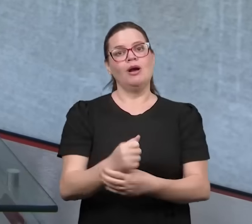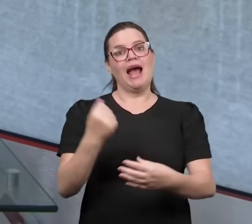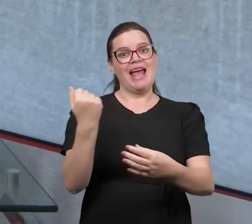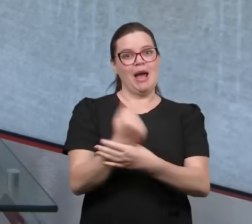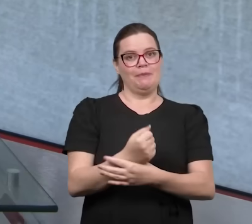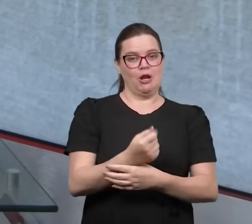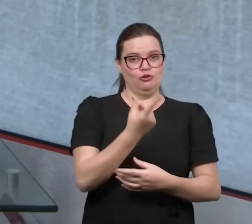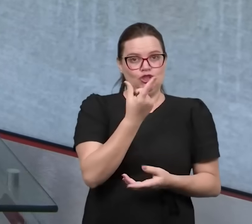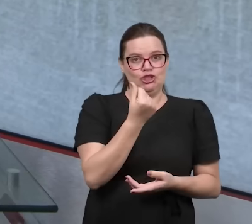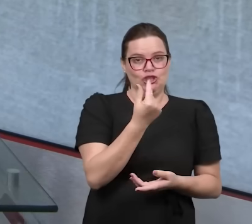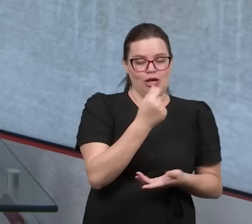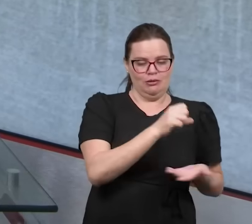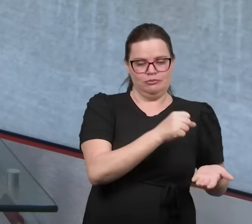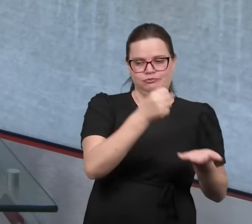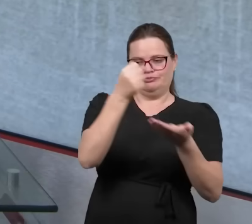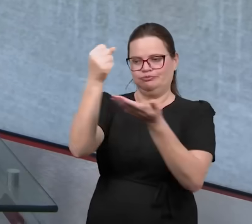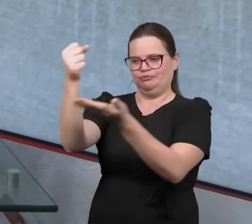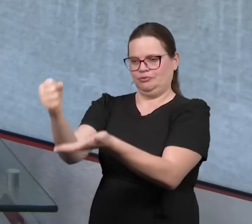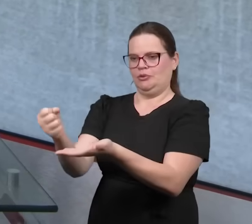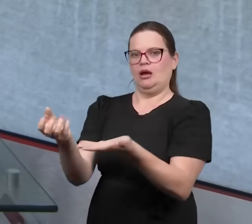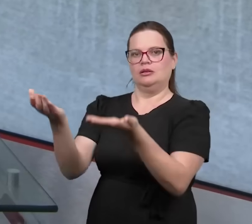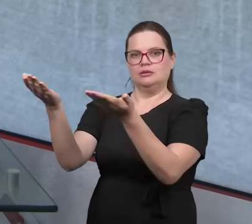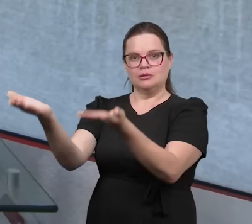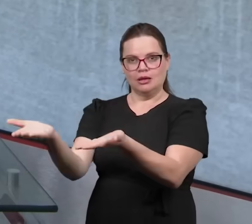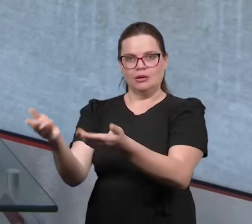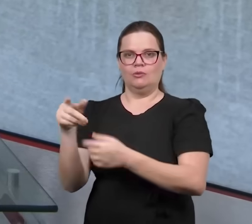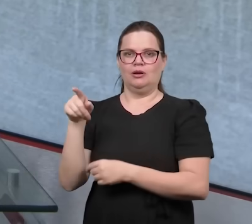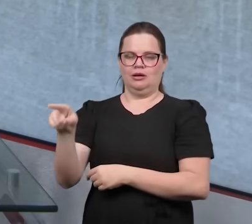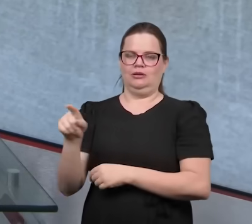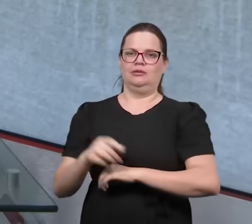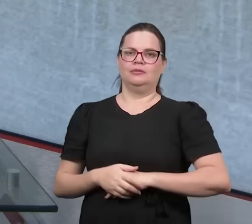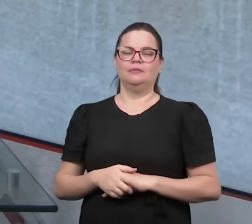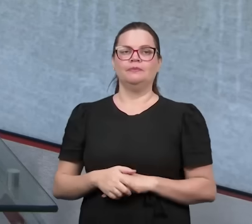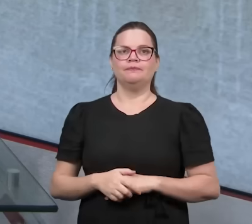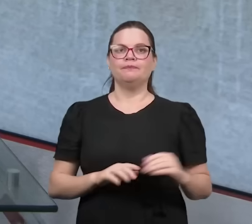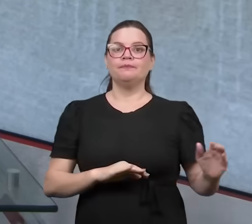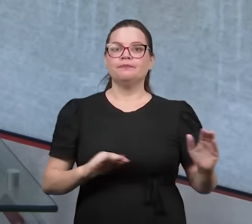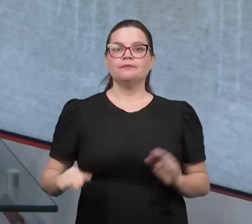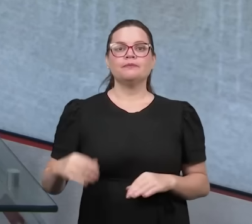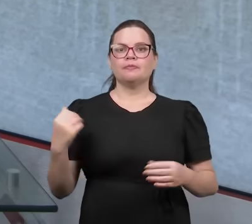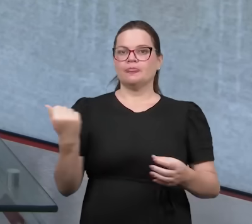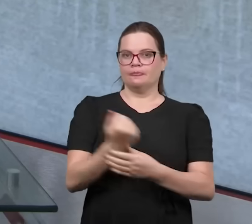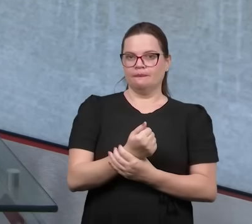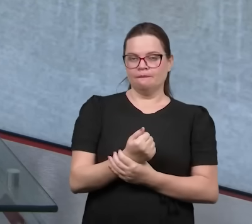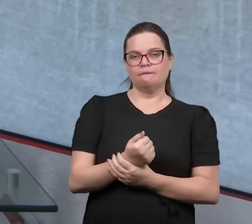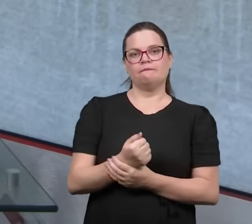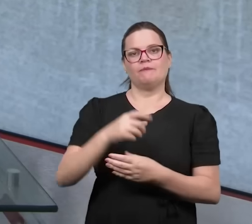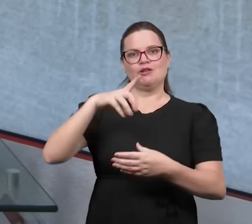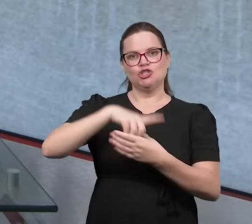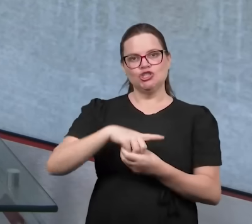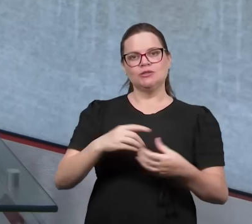ele o dízimo de tudo. Muito bem. Então, sem dúvida, esse gesto de Abraão